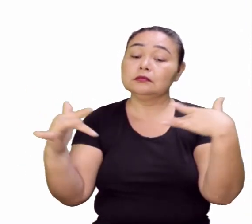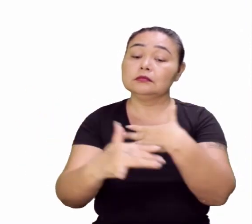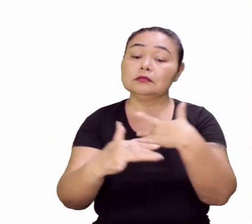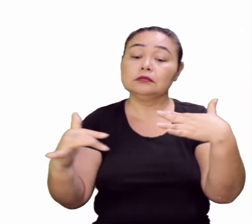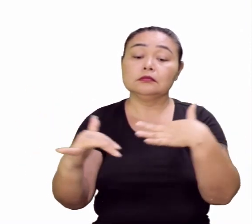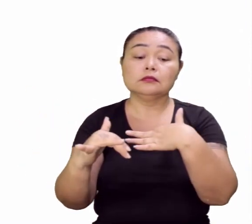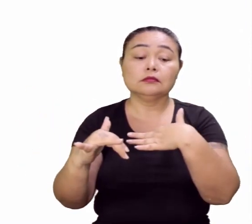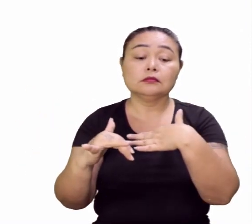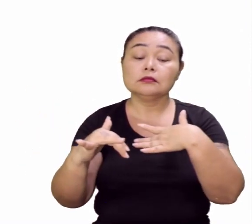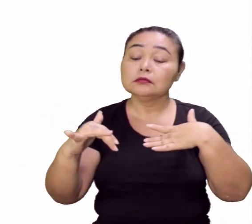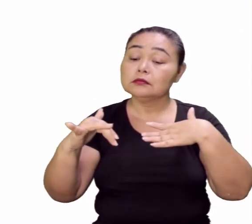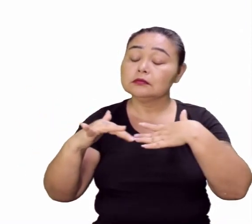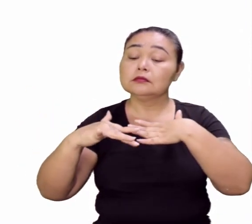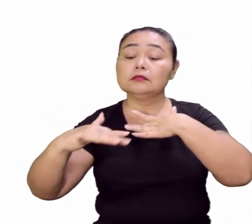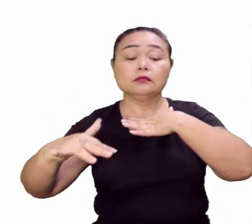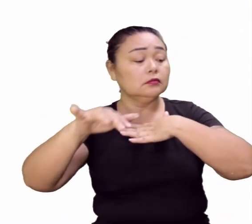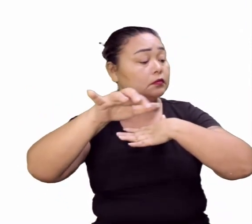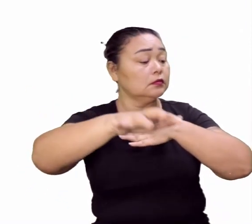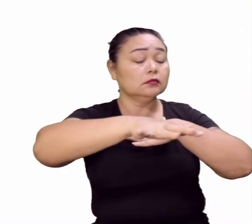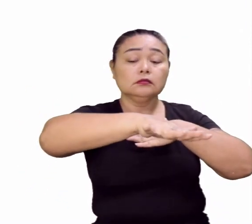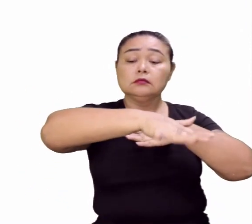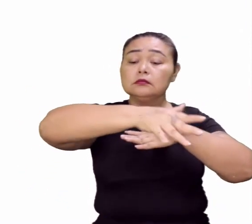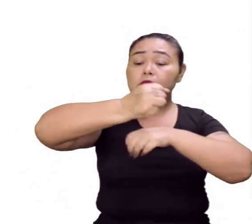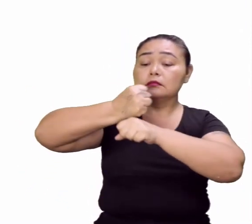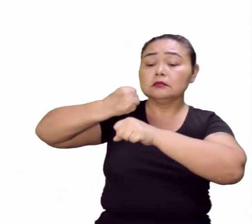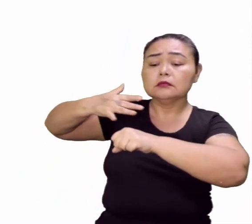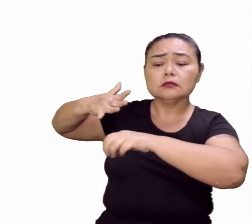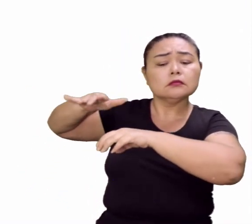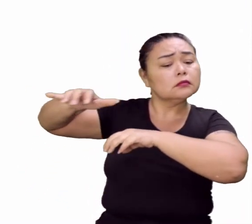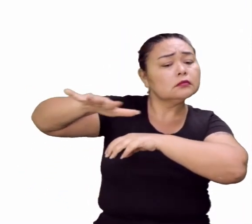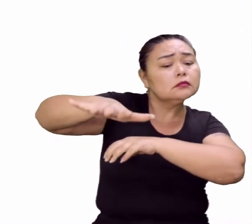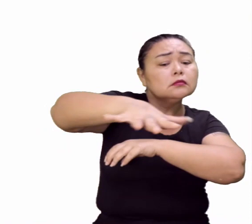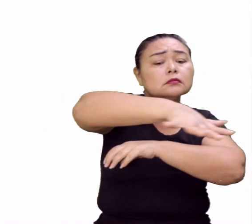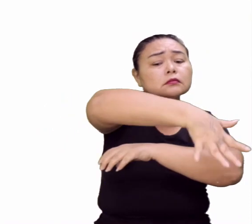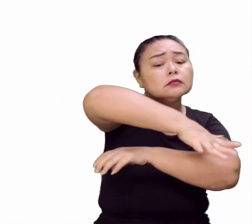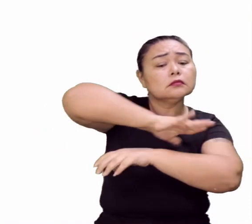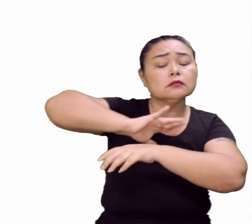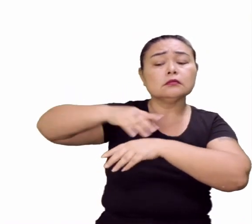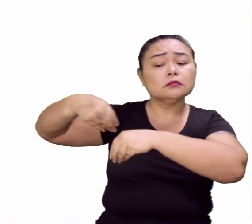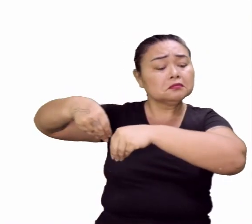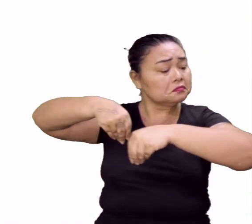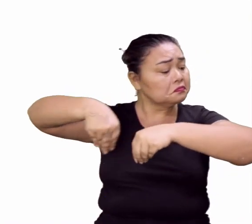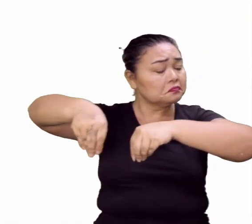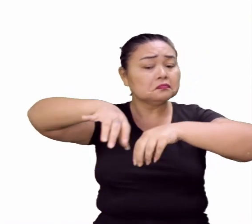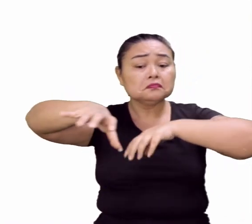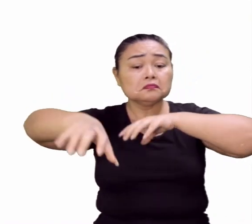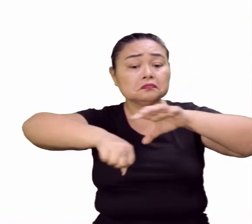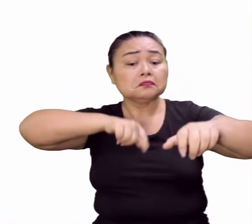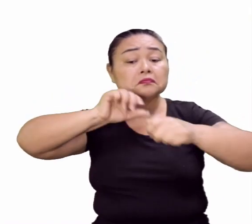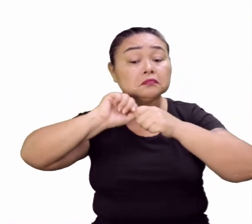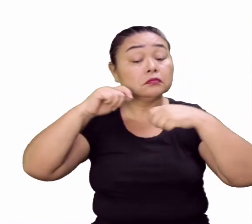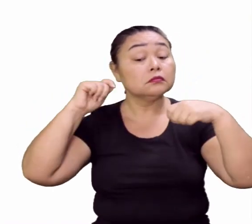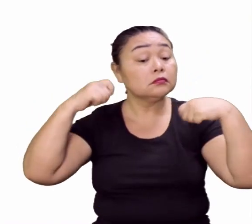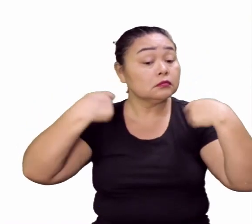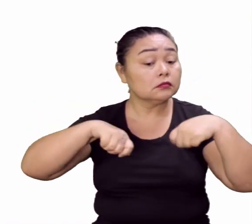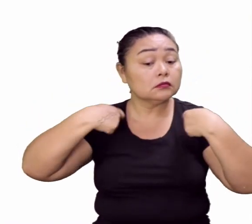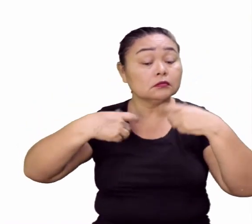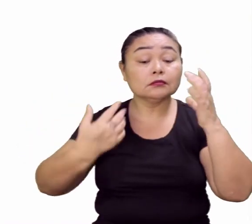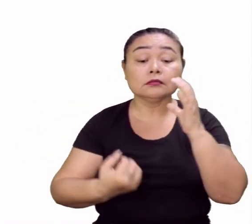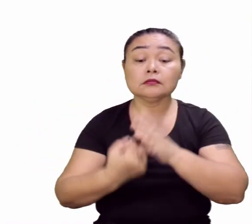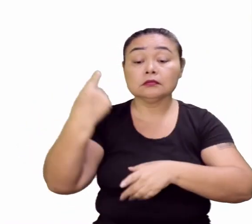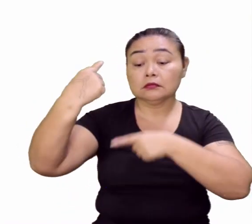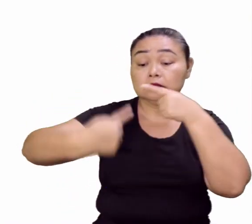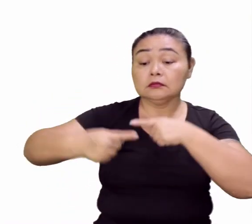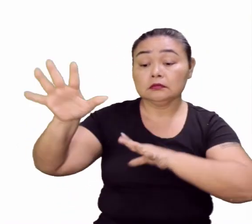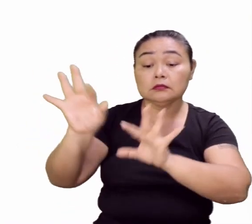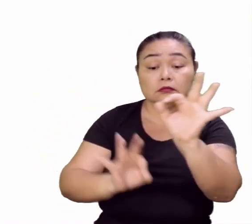impulsionou a urbanização de vastos espaços territoriais, levando à necessidade de criar